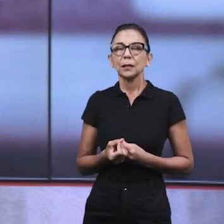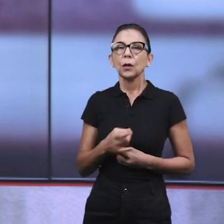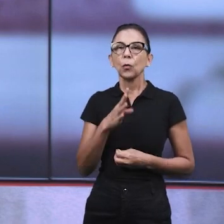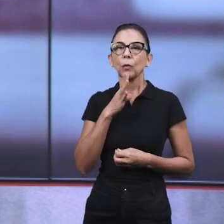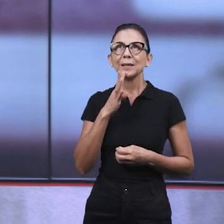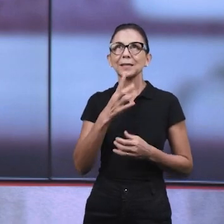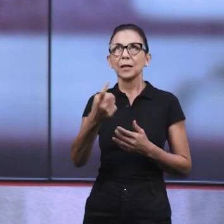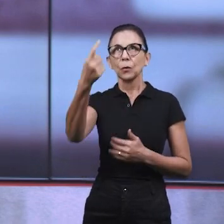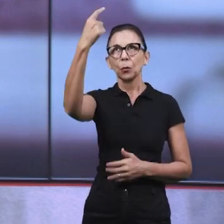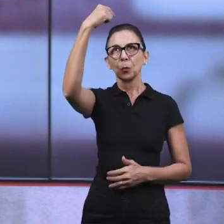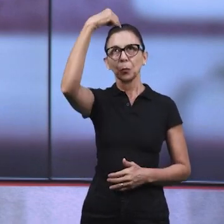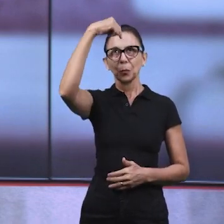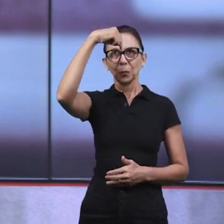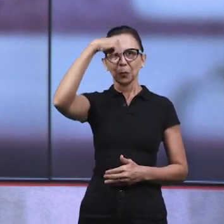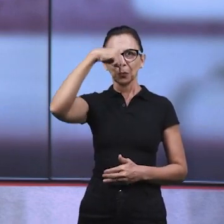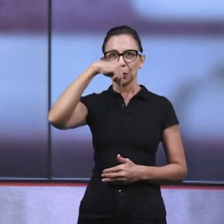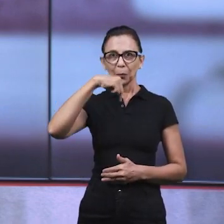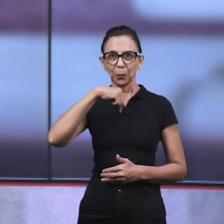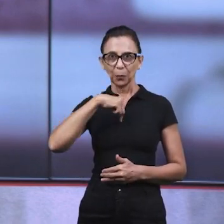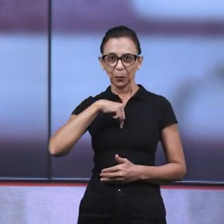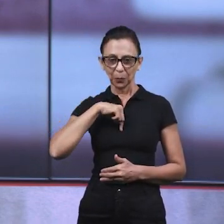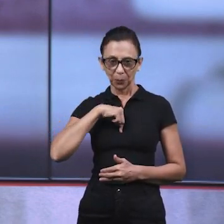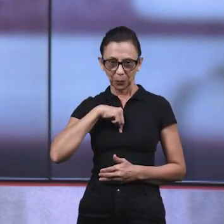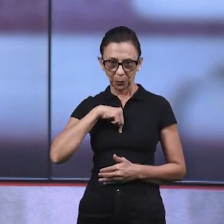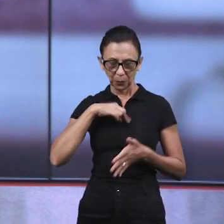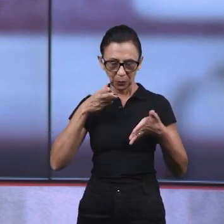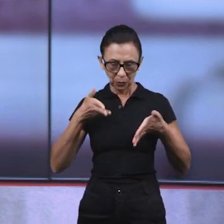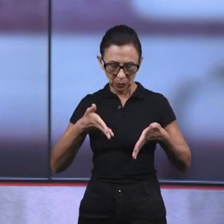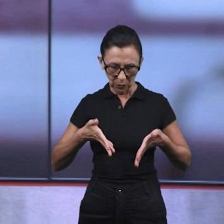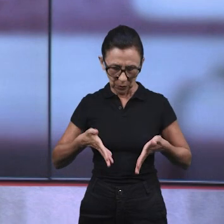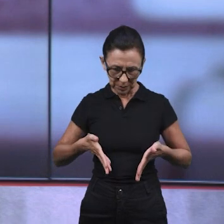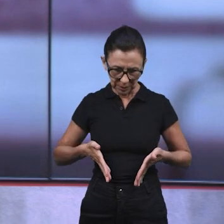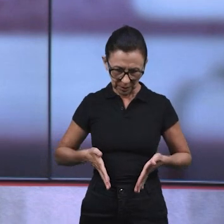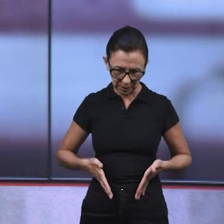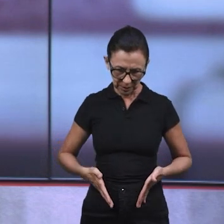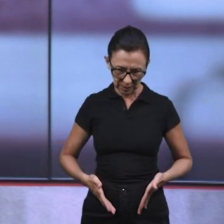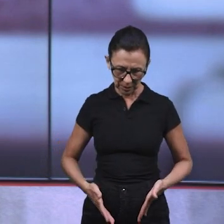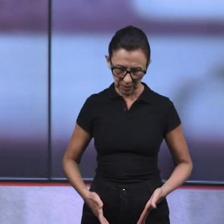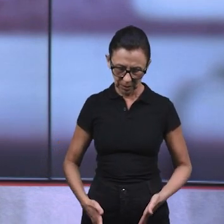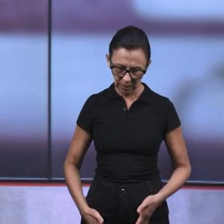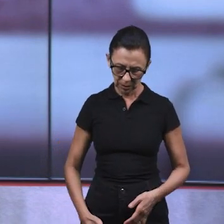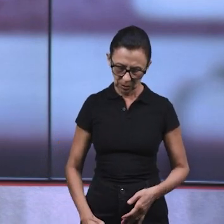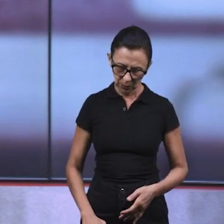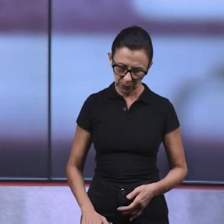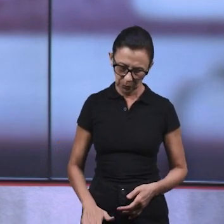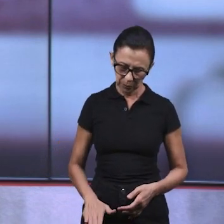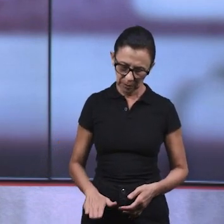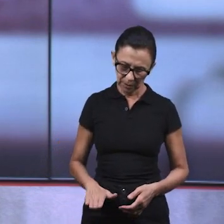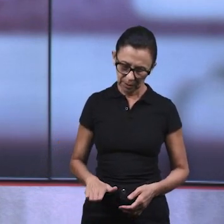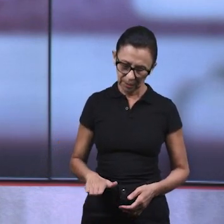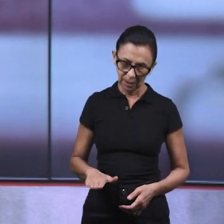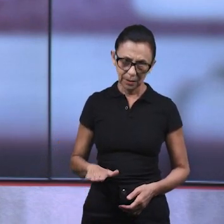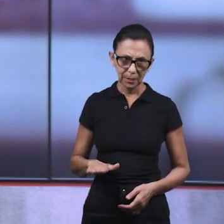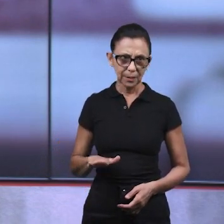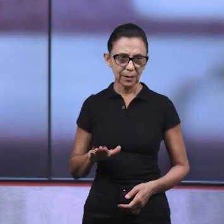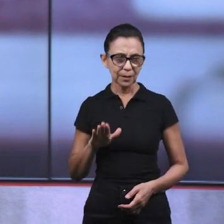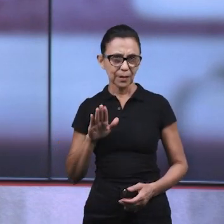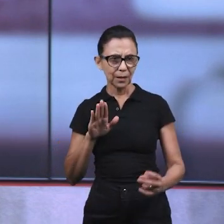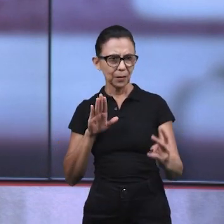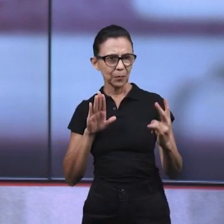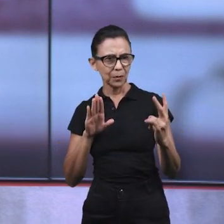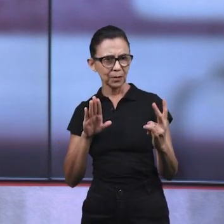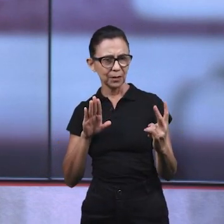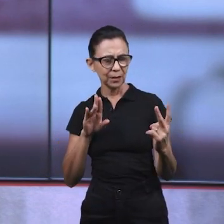para a criança, pois nascemos com uma incompletude fundante e é o olhar do outro, a palavra